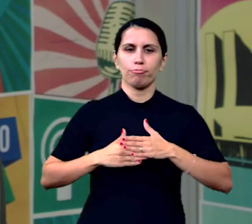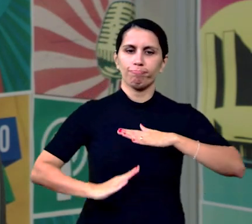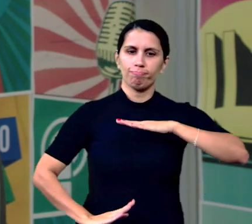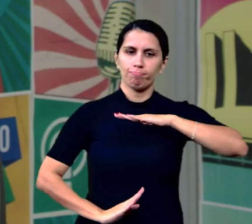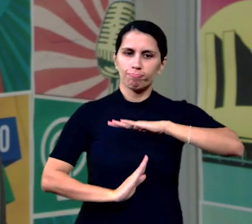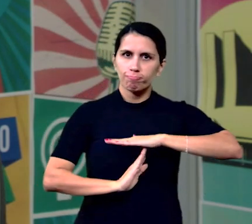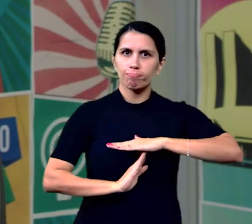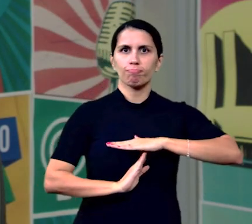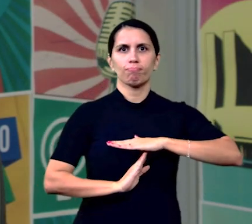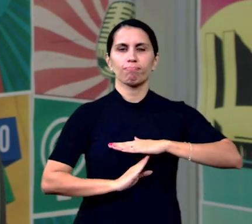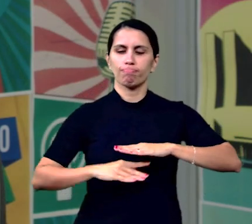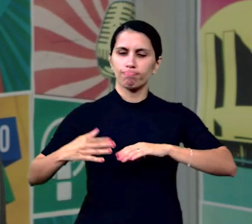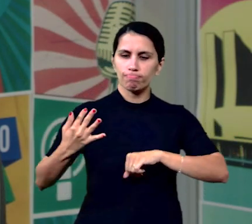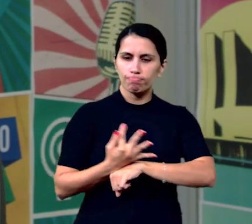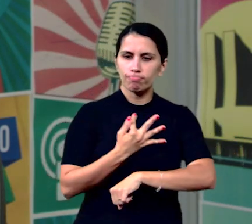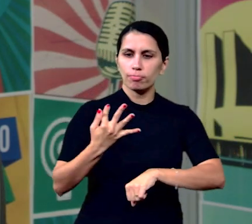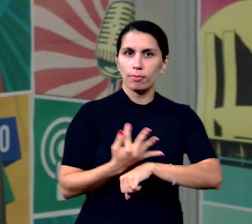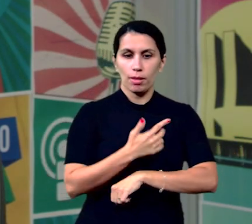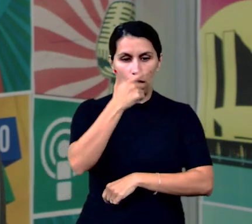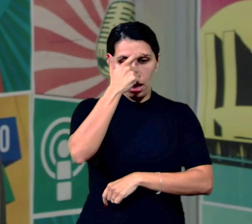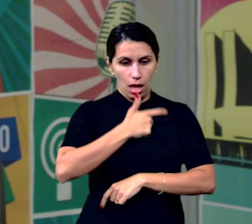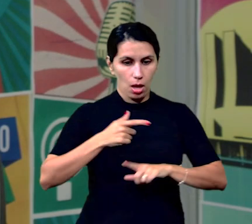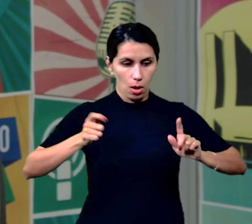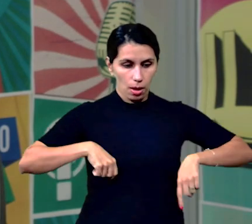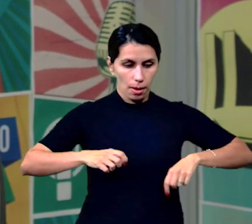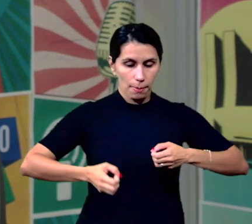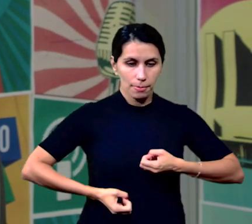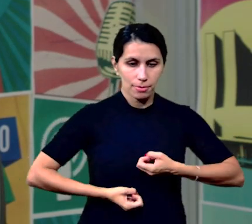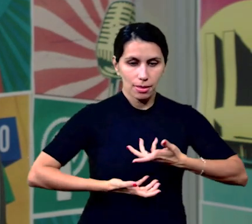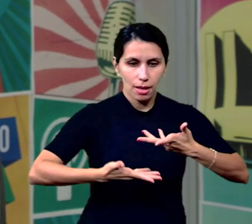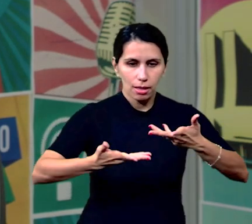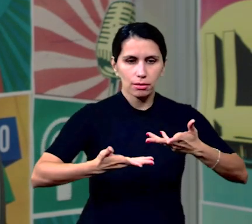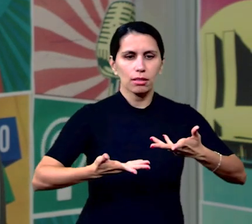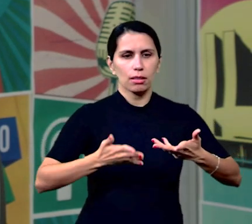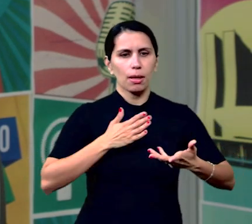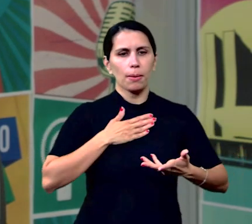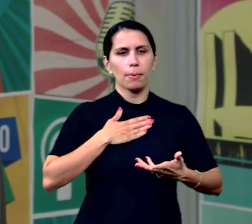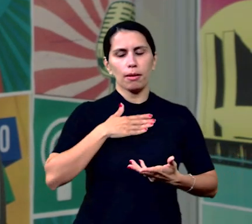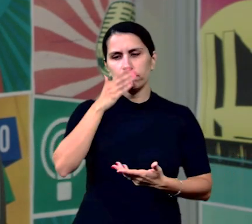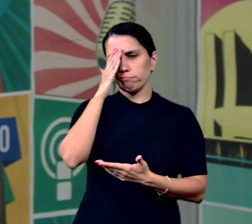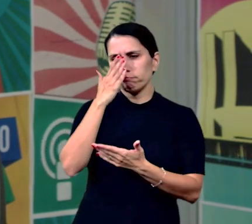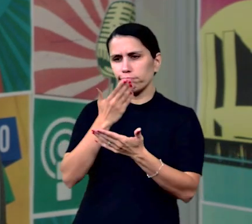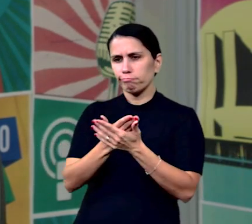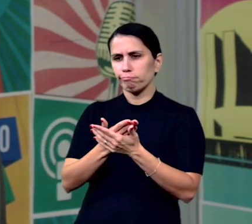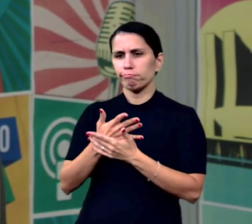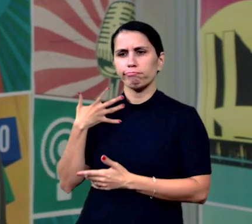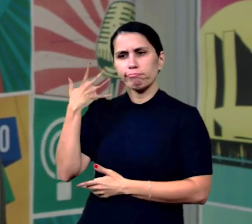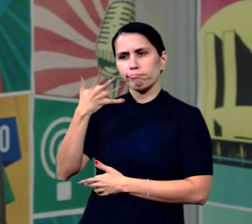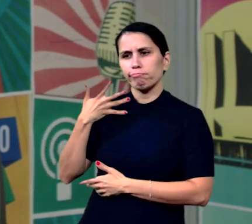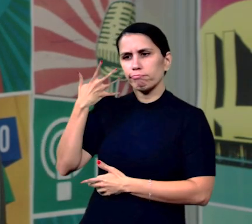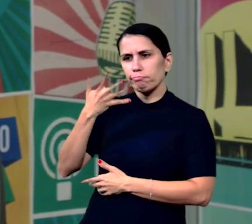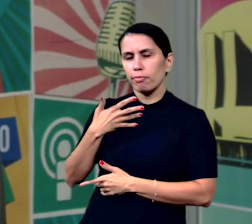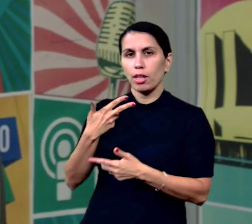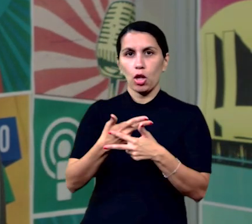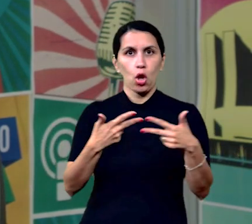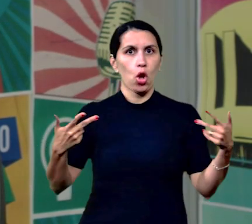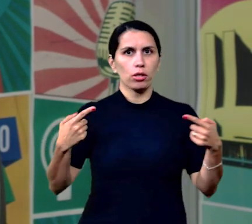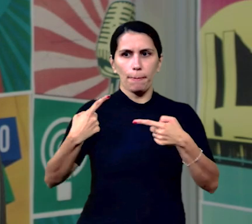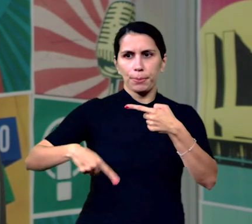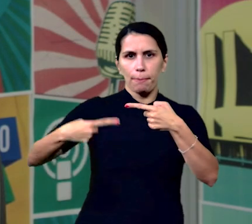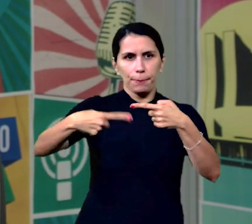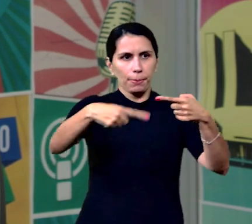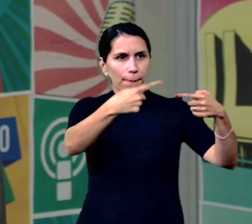tolerância e que eu posso também expressar a minha liberdade de convicção e de fala, né, em desacordo com aquilo que eu